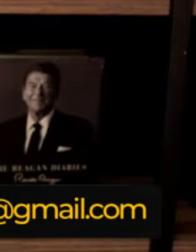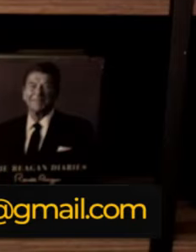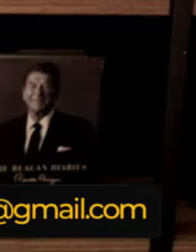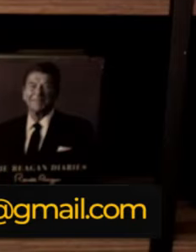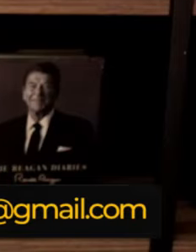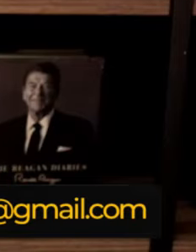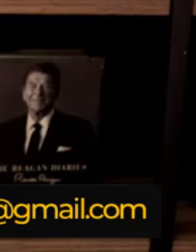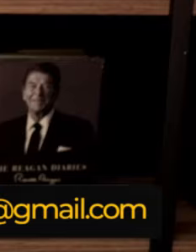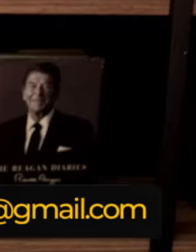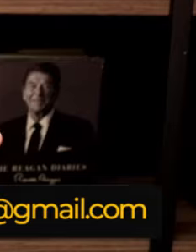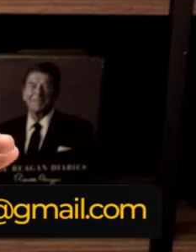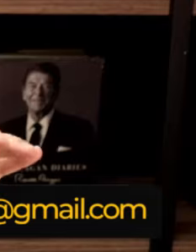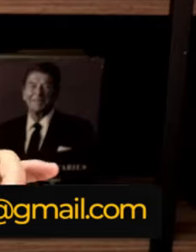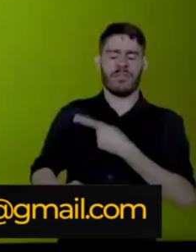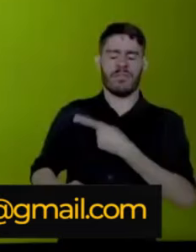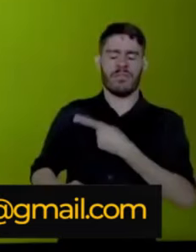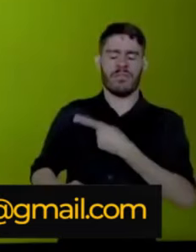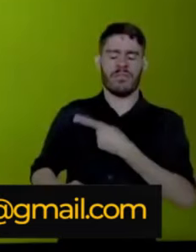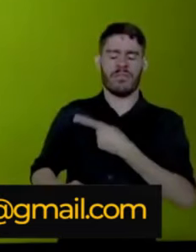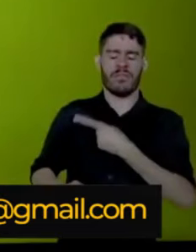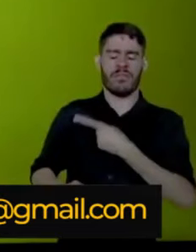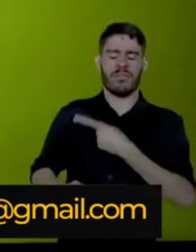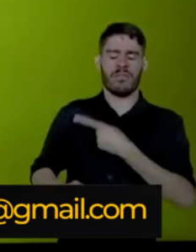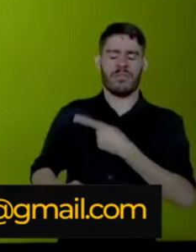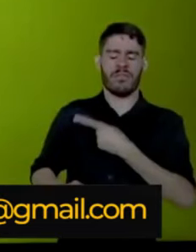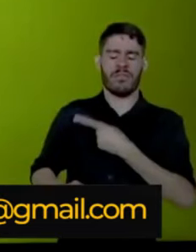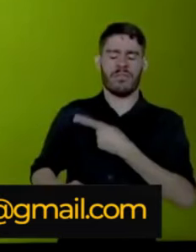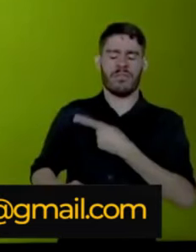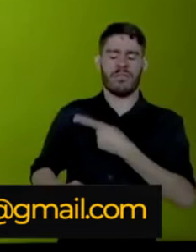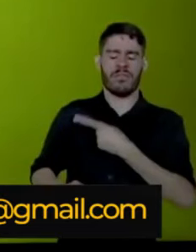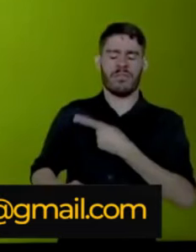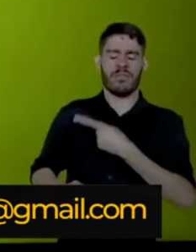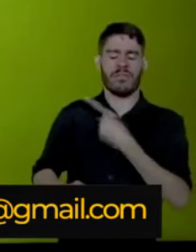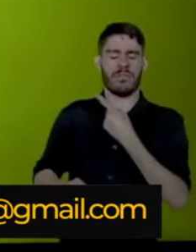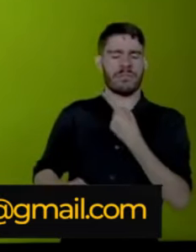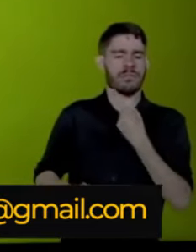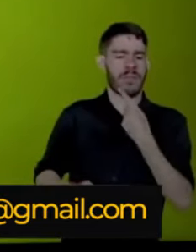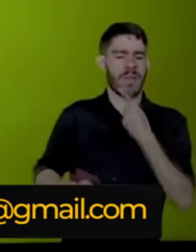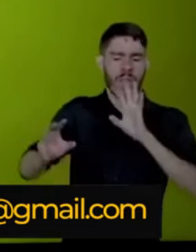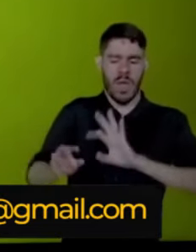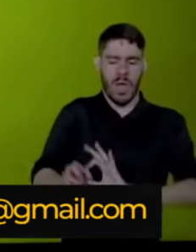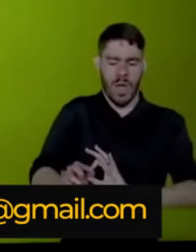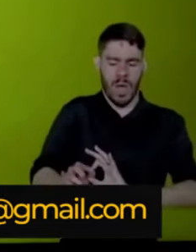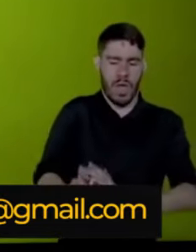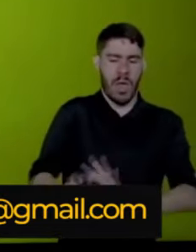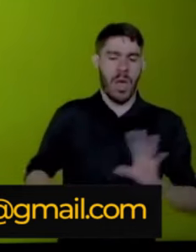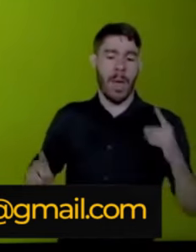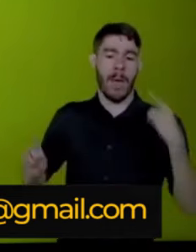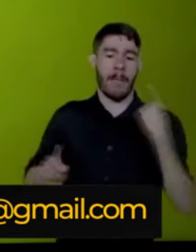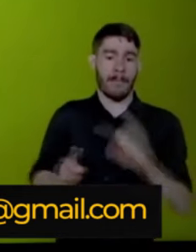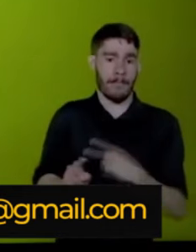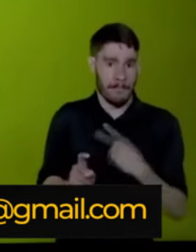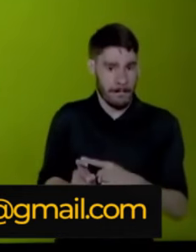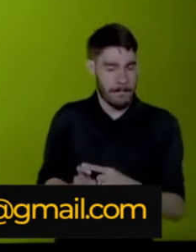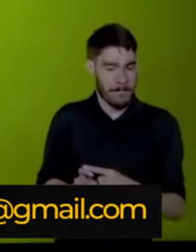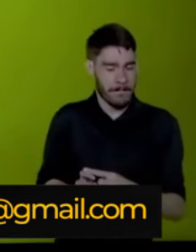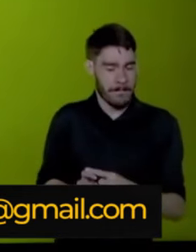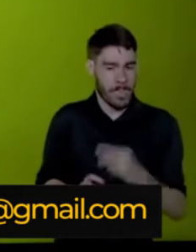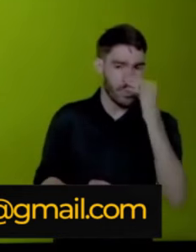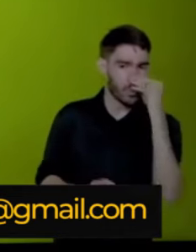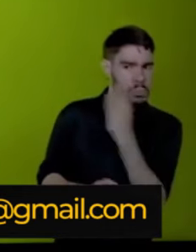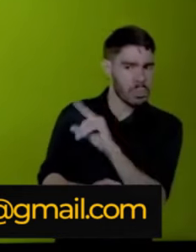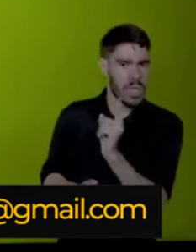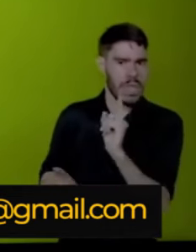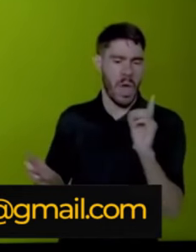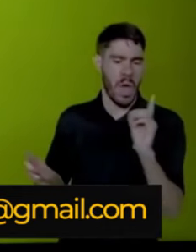ele era ele era inocente Ah meu Deus inocente vai não trocava a minha dignidade pela minha